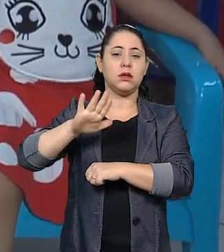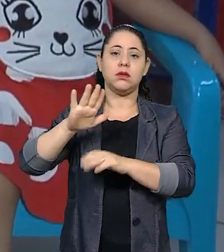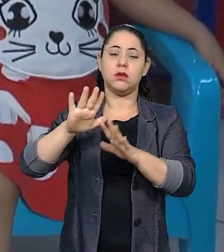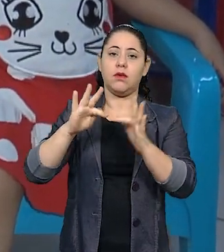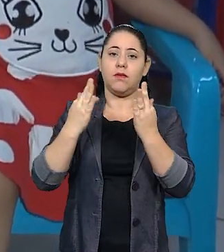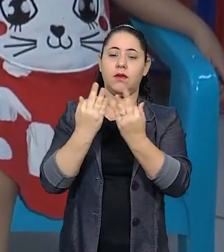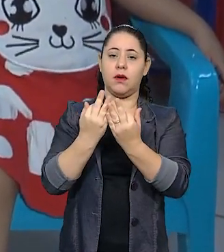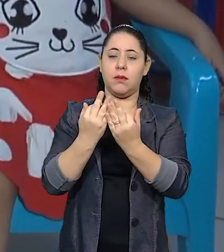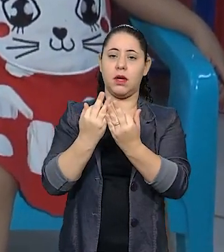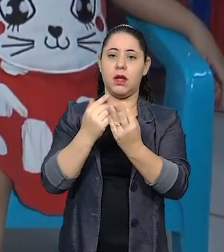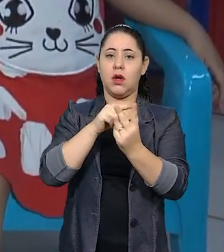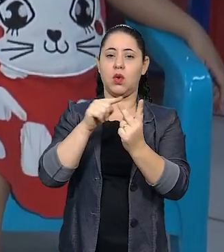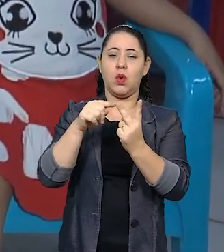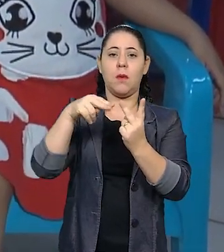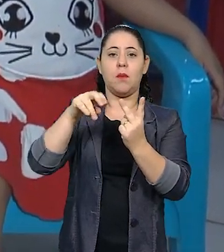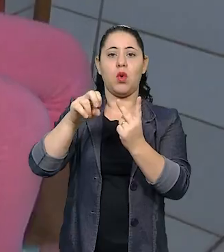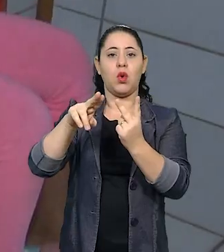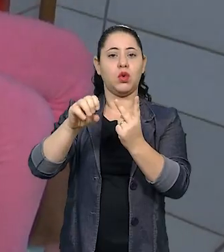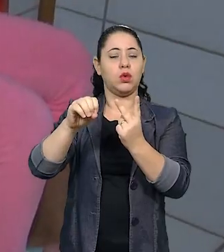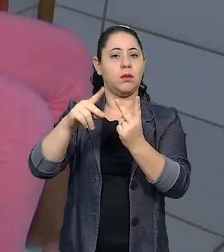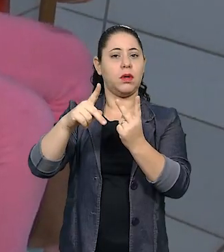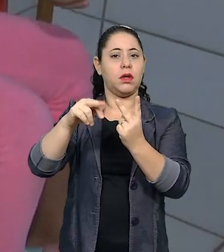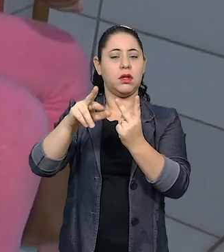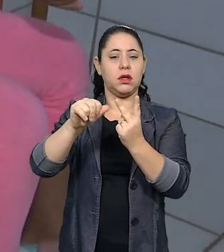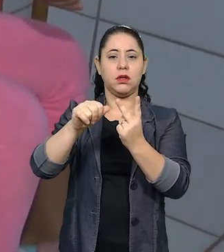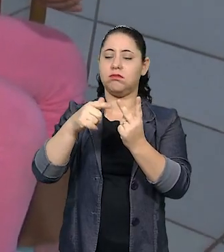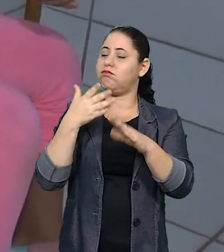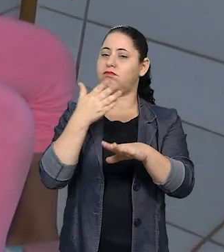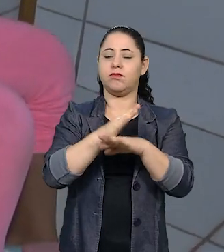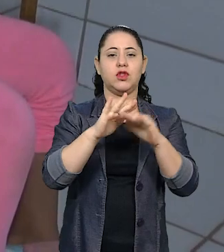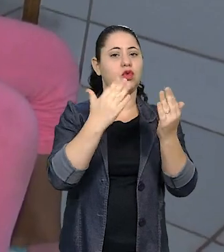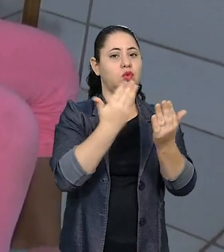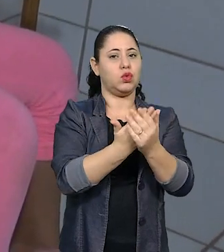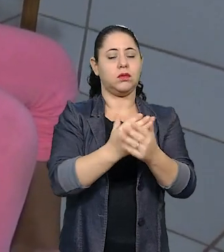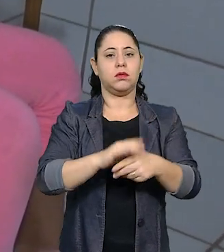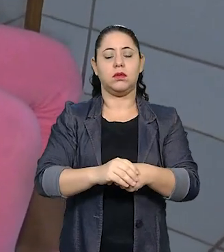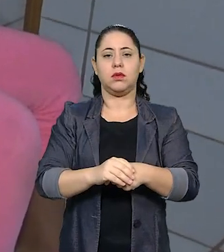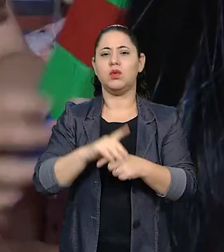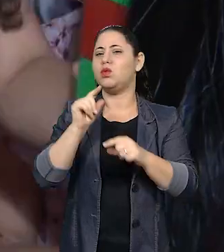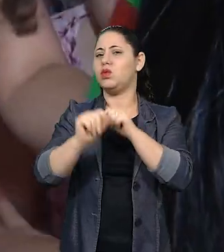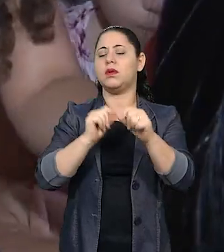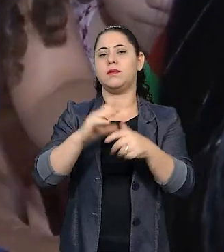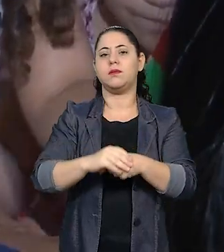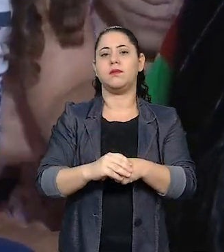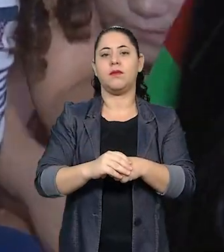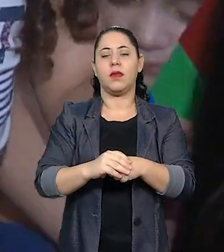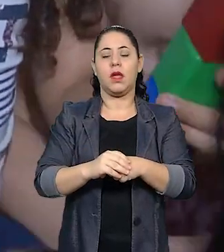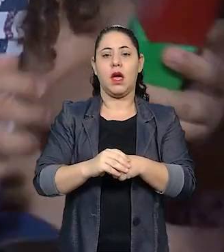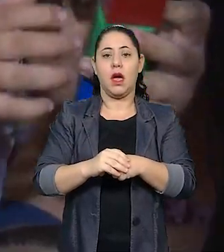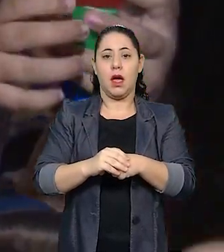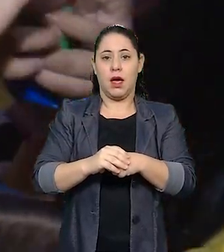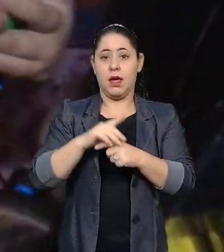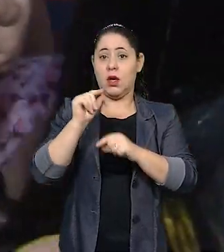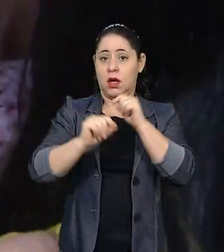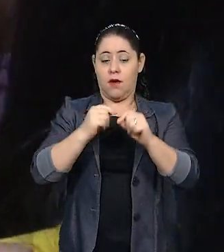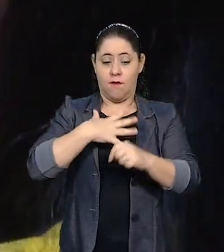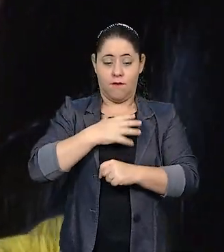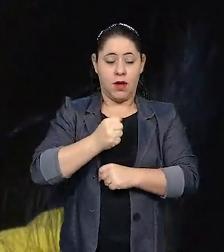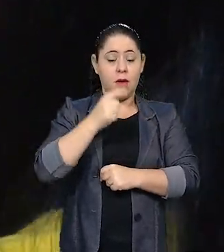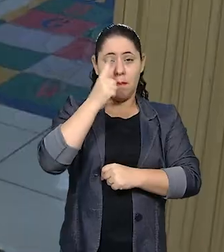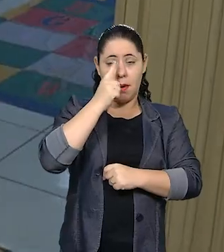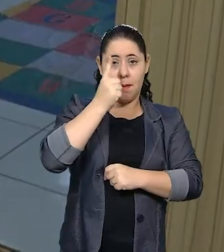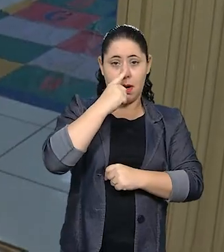1/4 dessas crianças. Outro dado chama atenção. Mais de 55% das crianças de famílias monoparentais